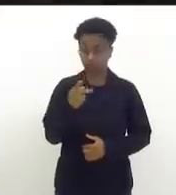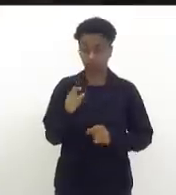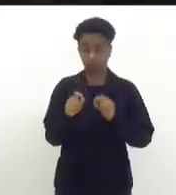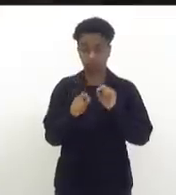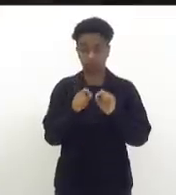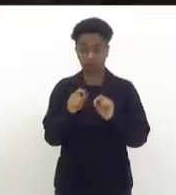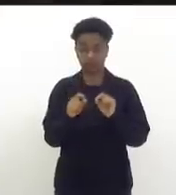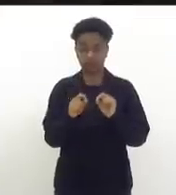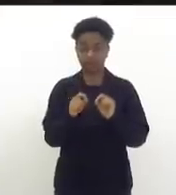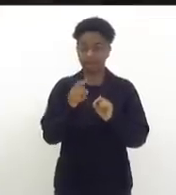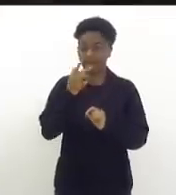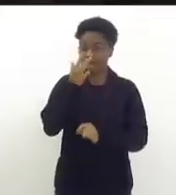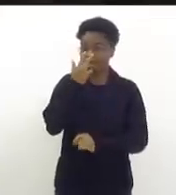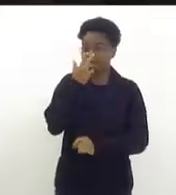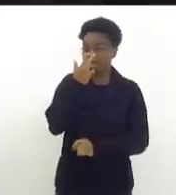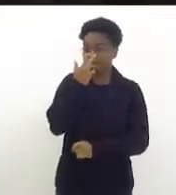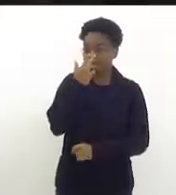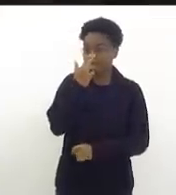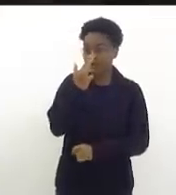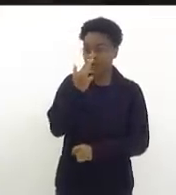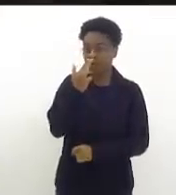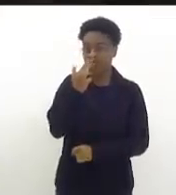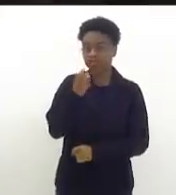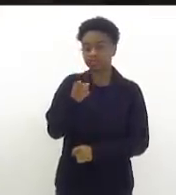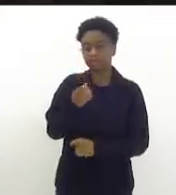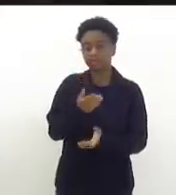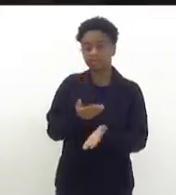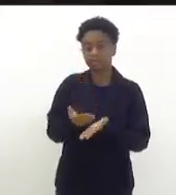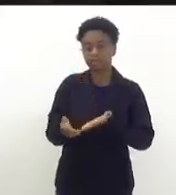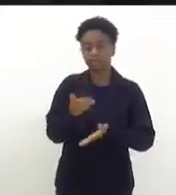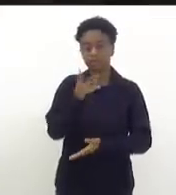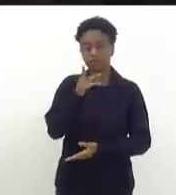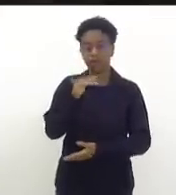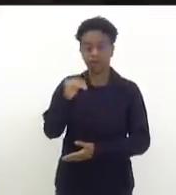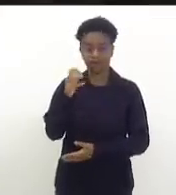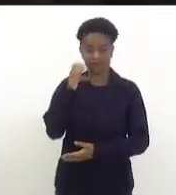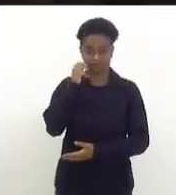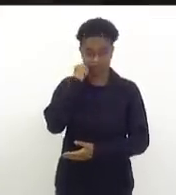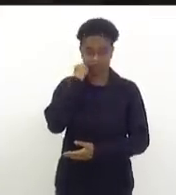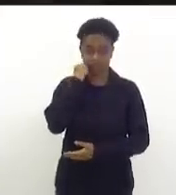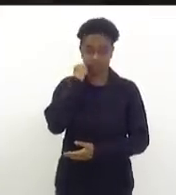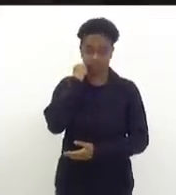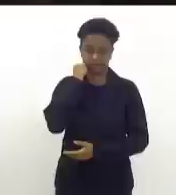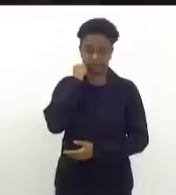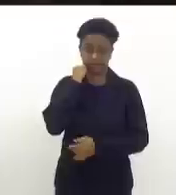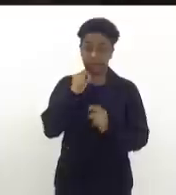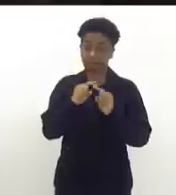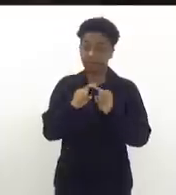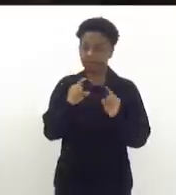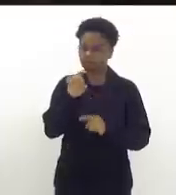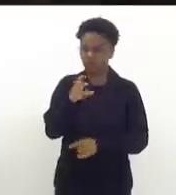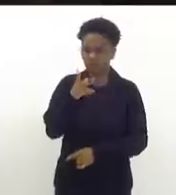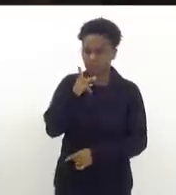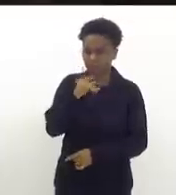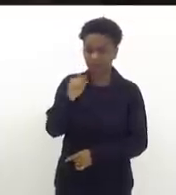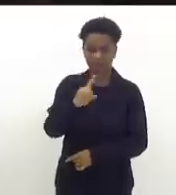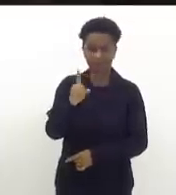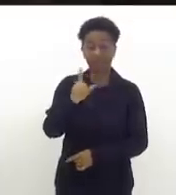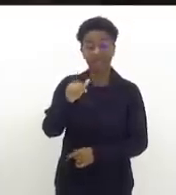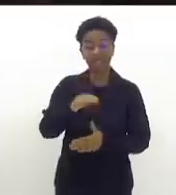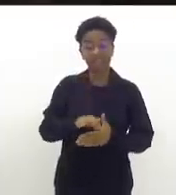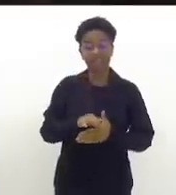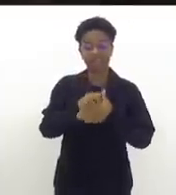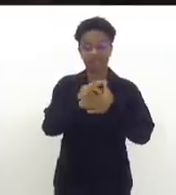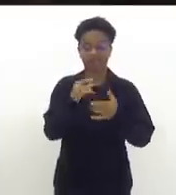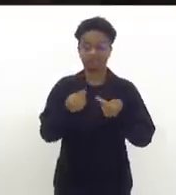como se tivesse perdido um pai adotivo mas mais que um pai adotivo um líder